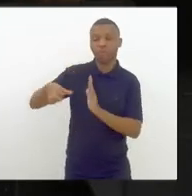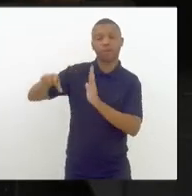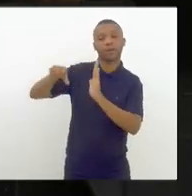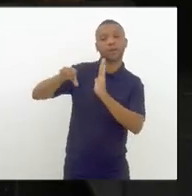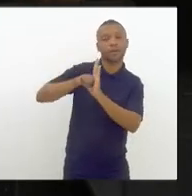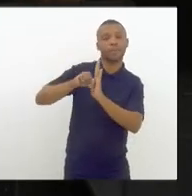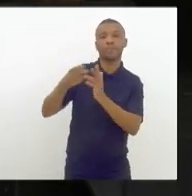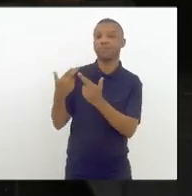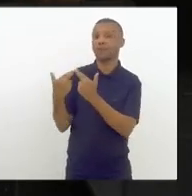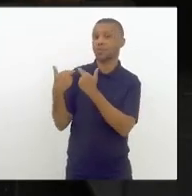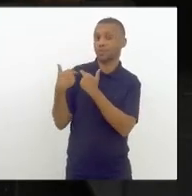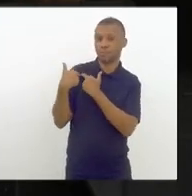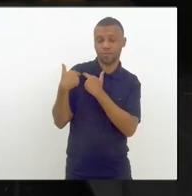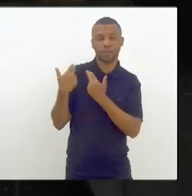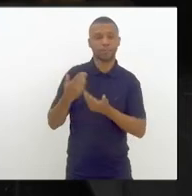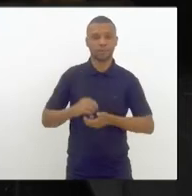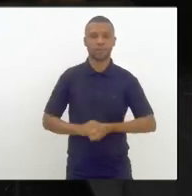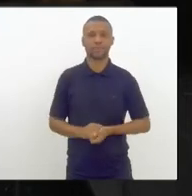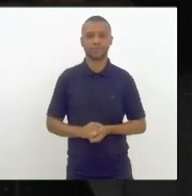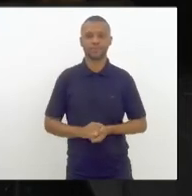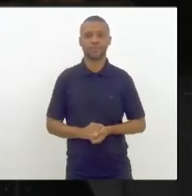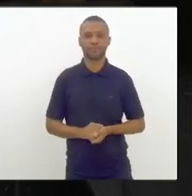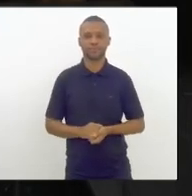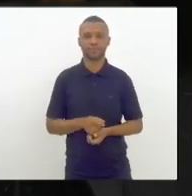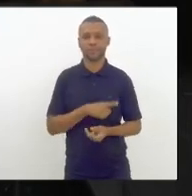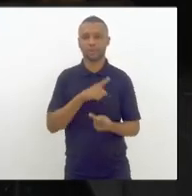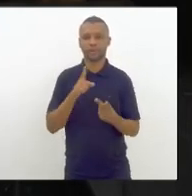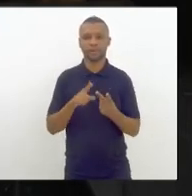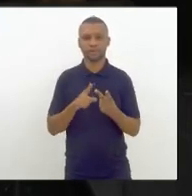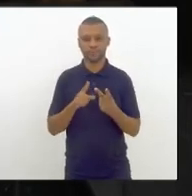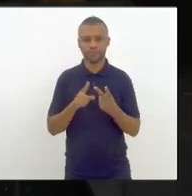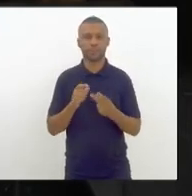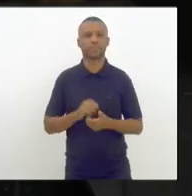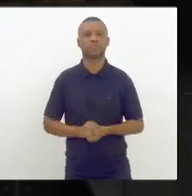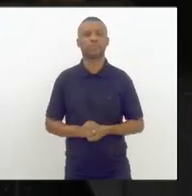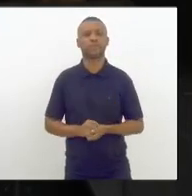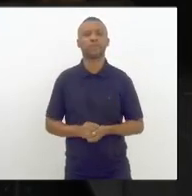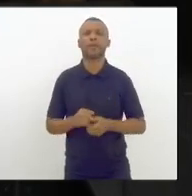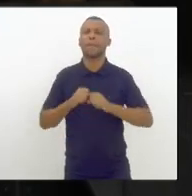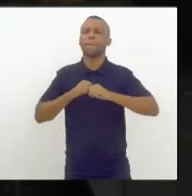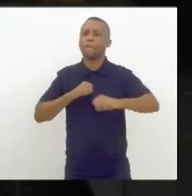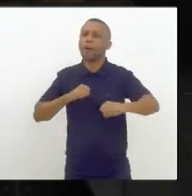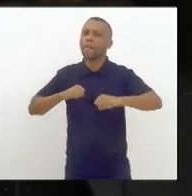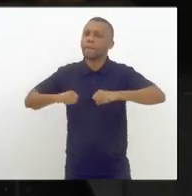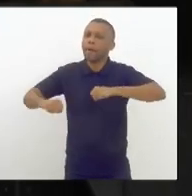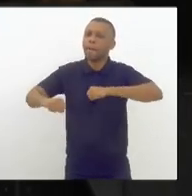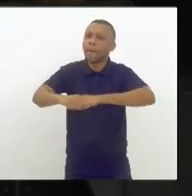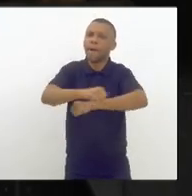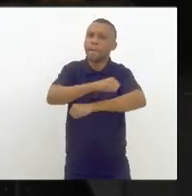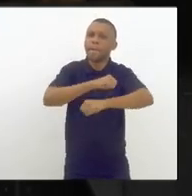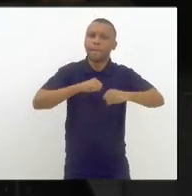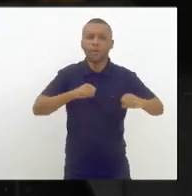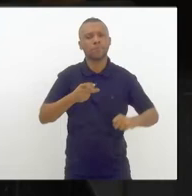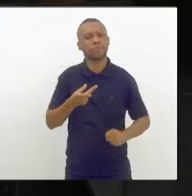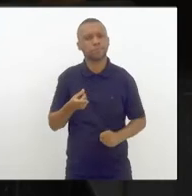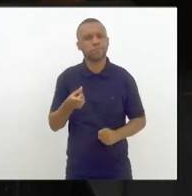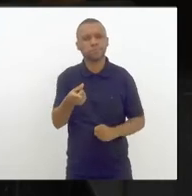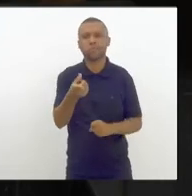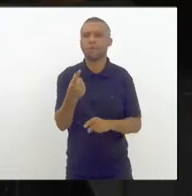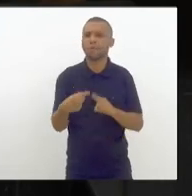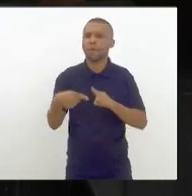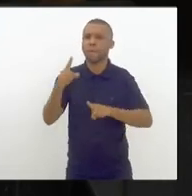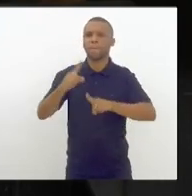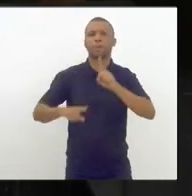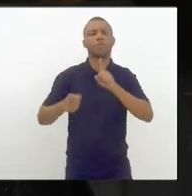responsabilidade dois lutar permanentemente pelo desenvolvimento